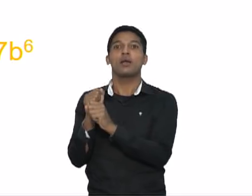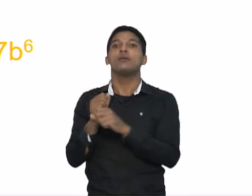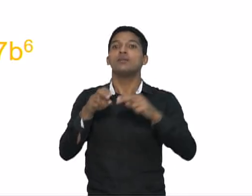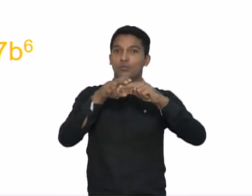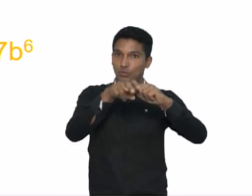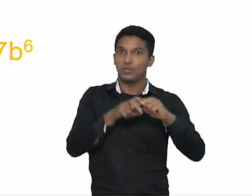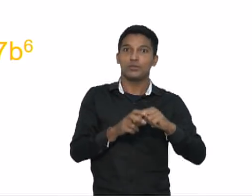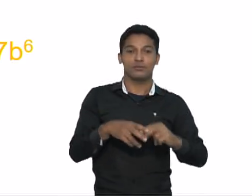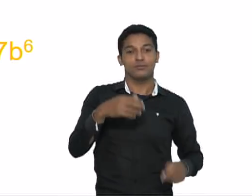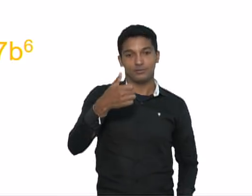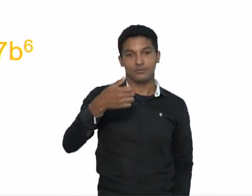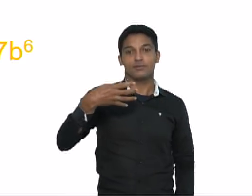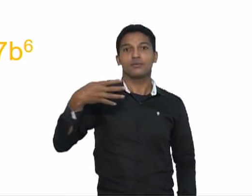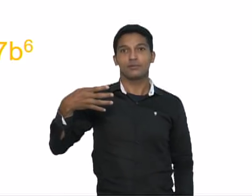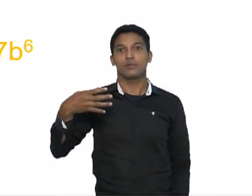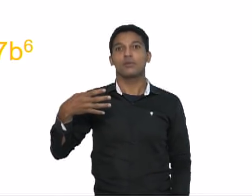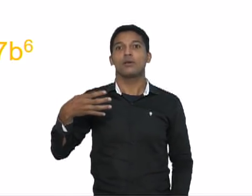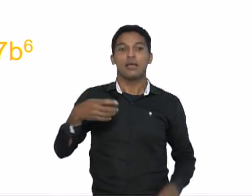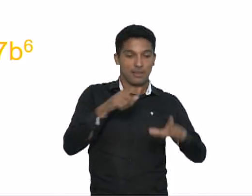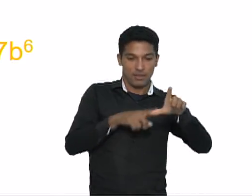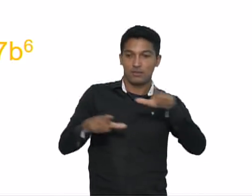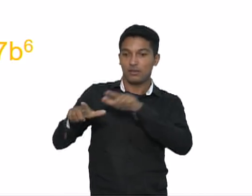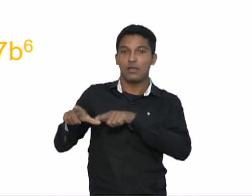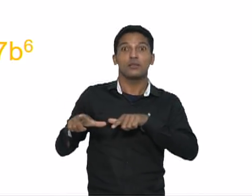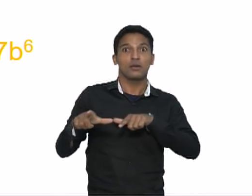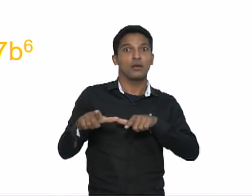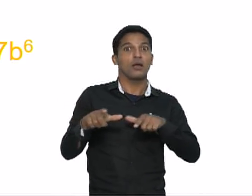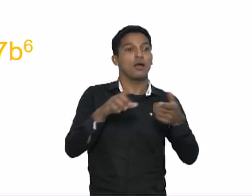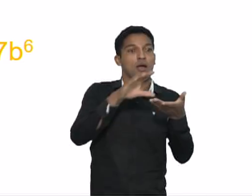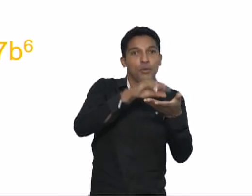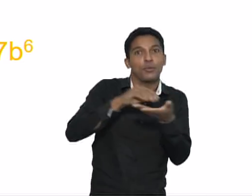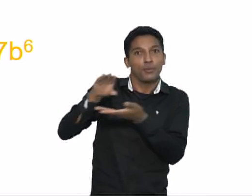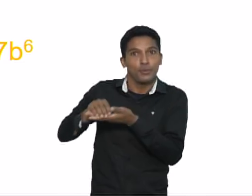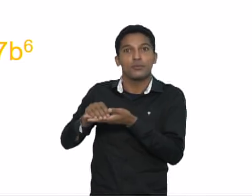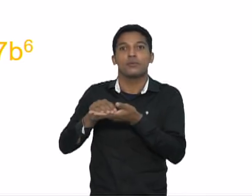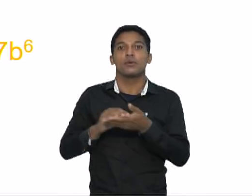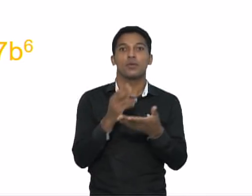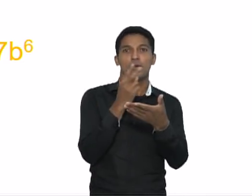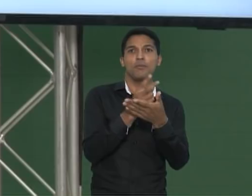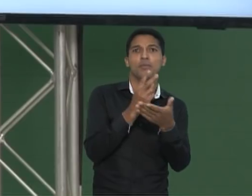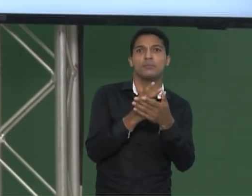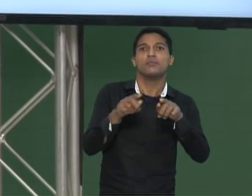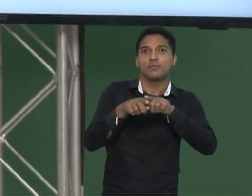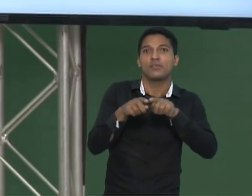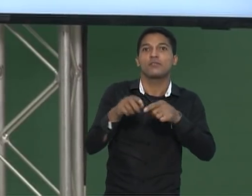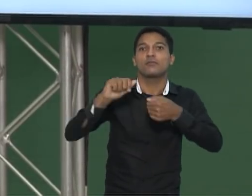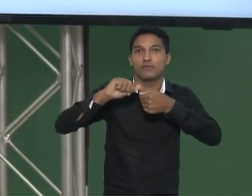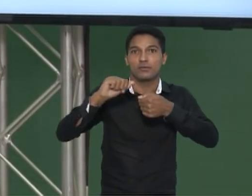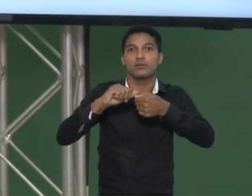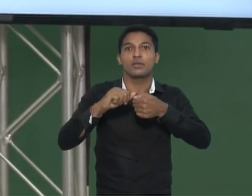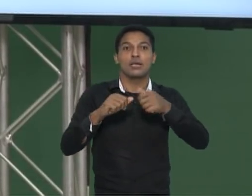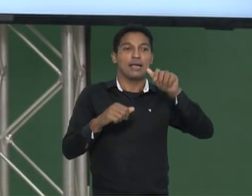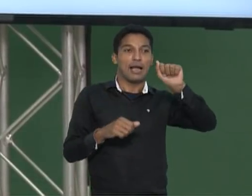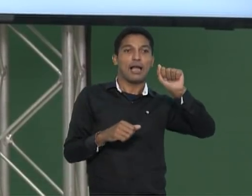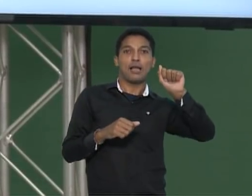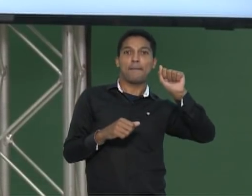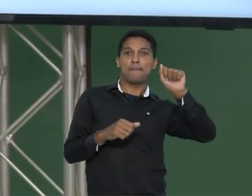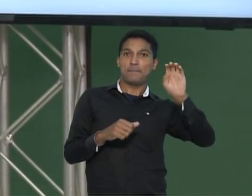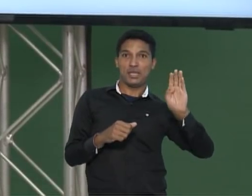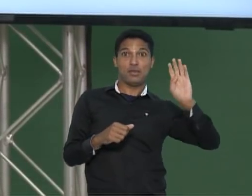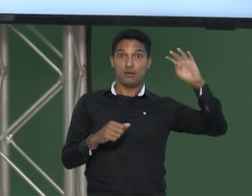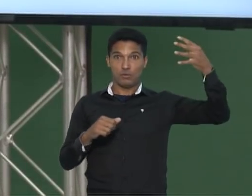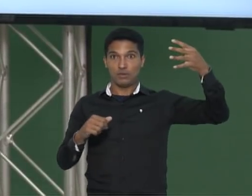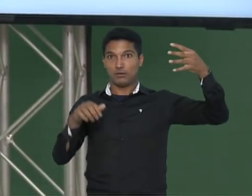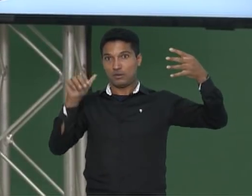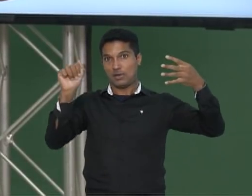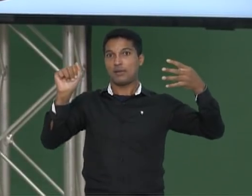144. Repeti as letras e mesma coisa eu fiz aqui, ó. AB à quarta com AB à quarta